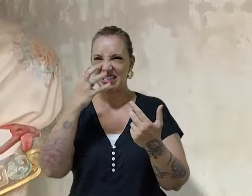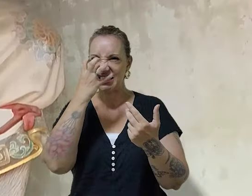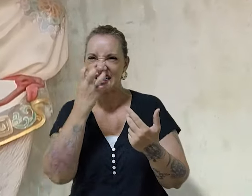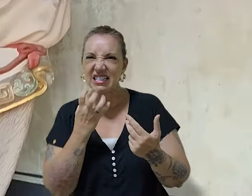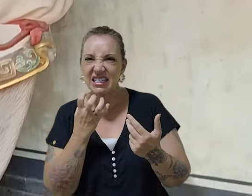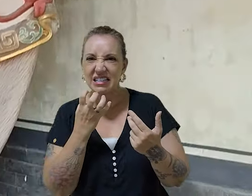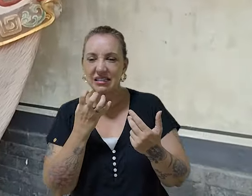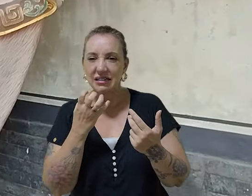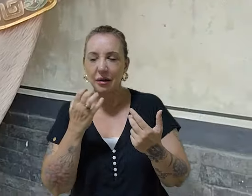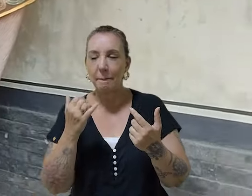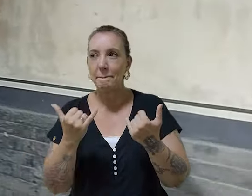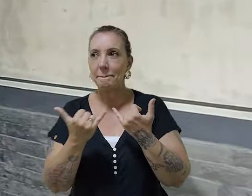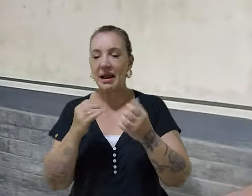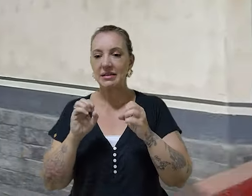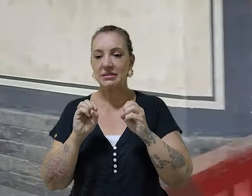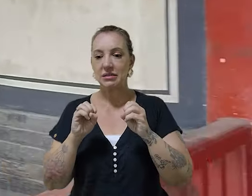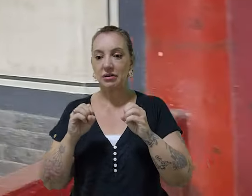esse papel de espantar